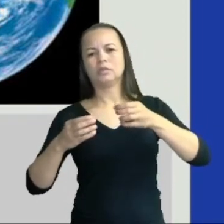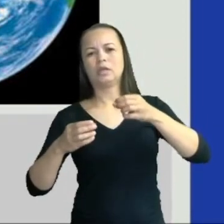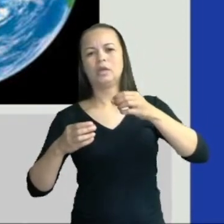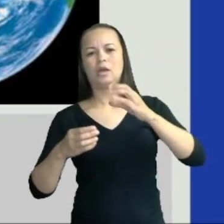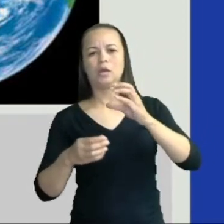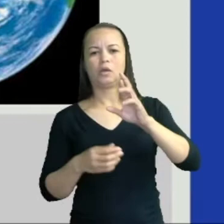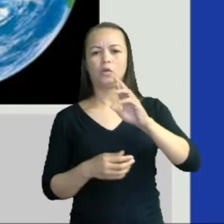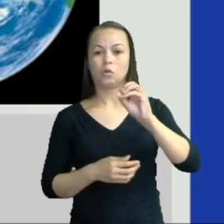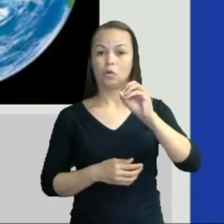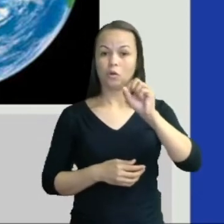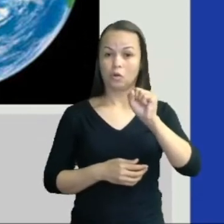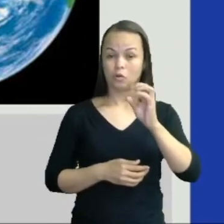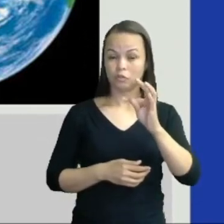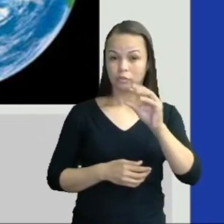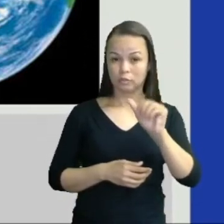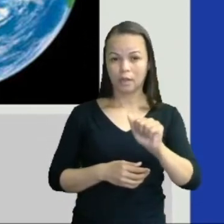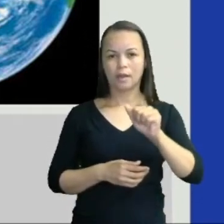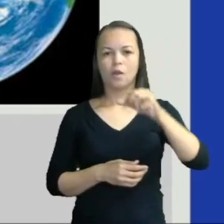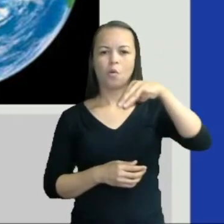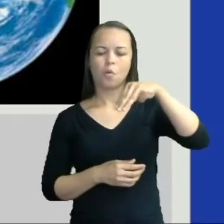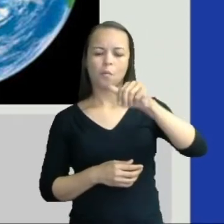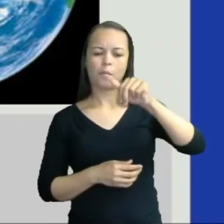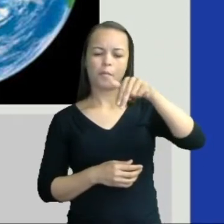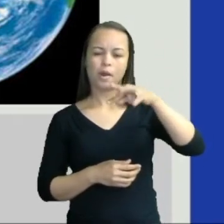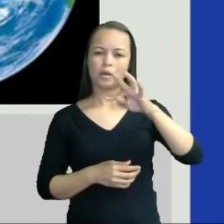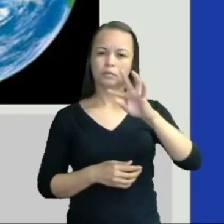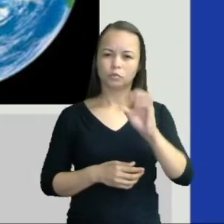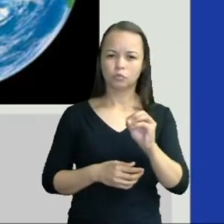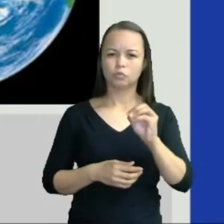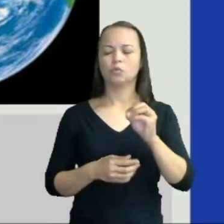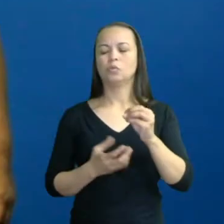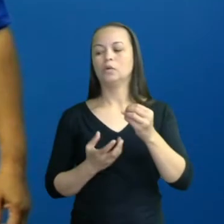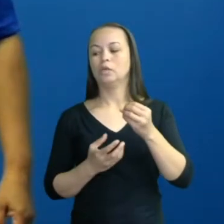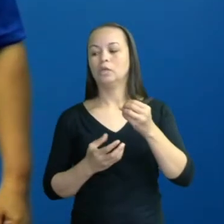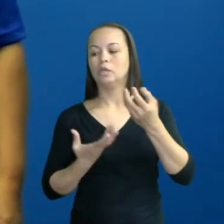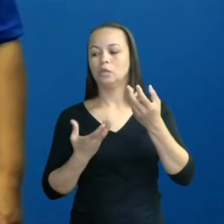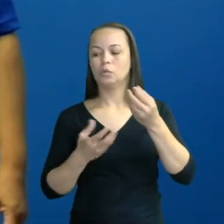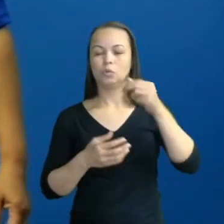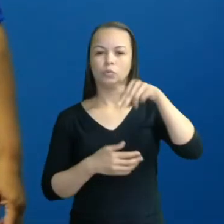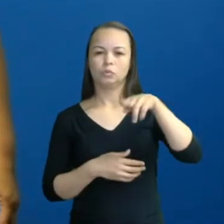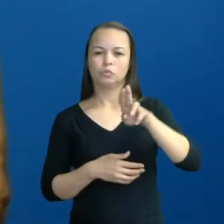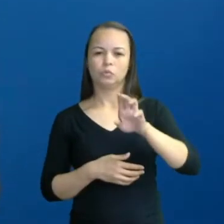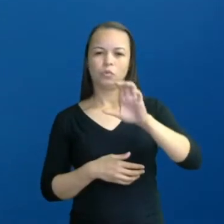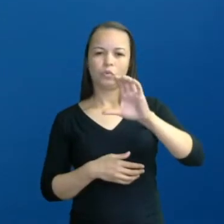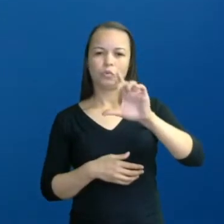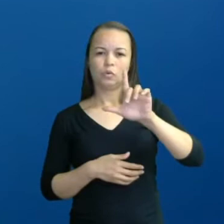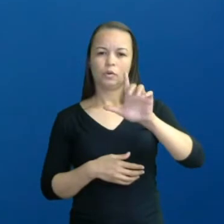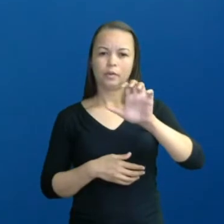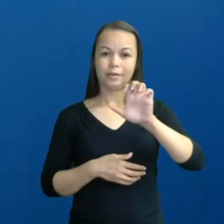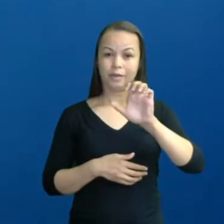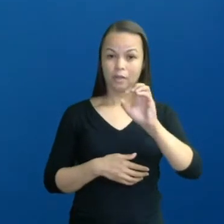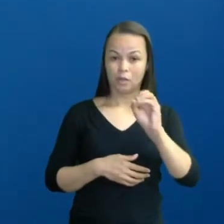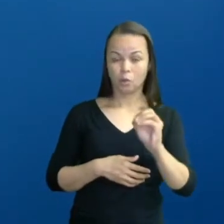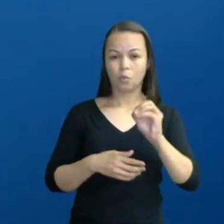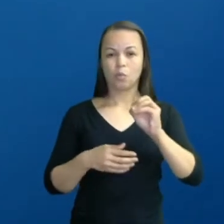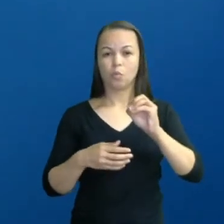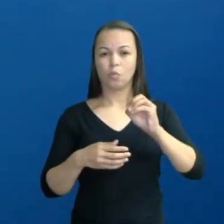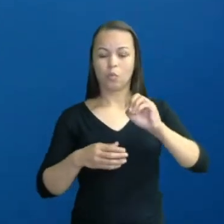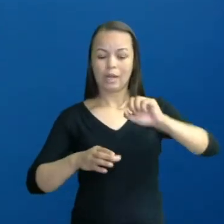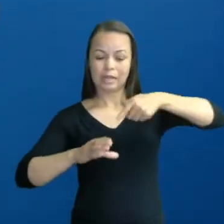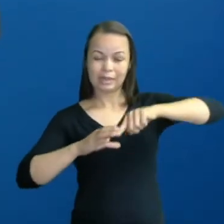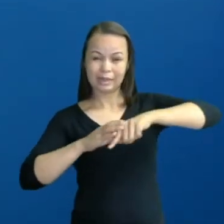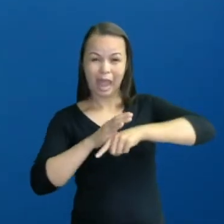manto, o núcleo externo e o núcleo interno. Vocês sabiam que o núcleo interno tem uma